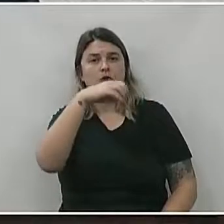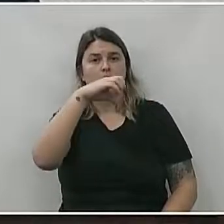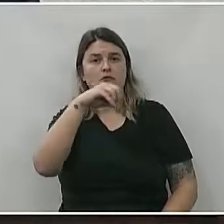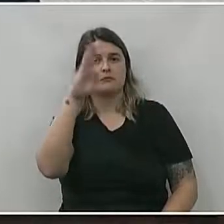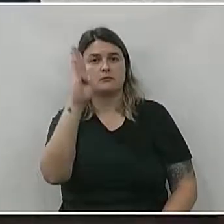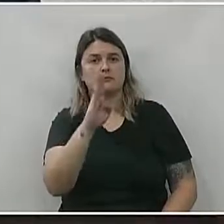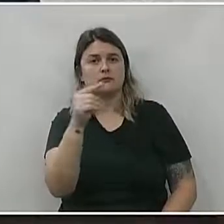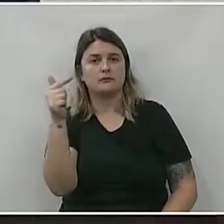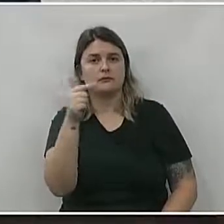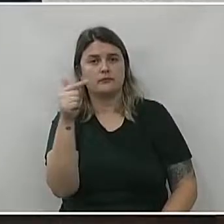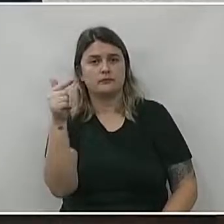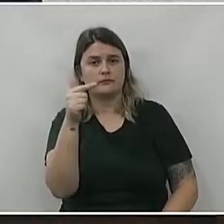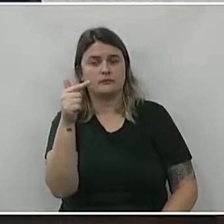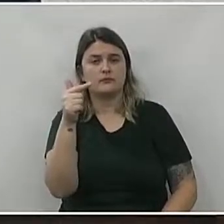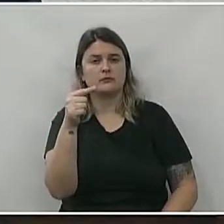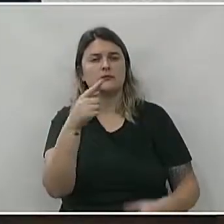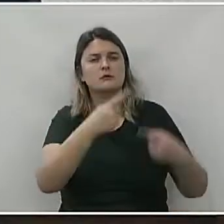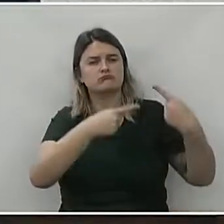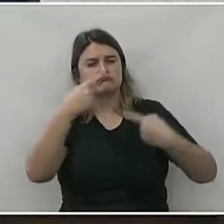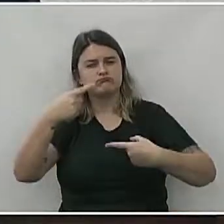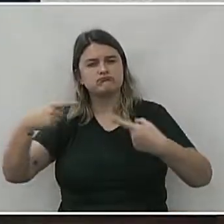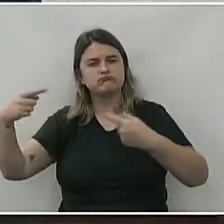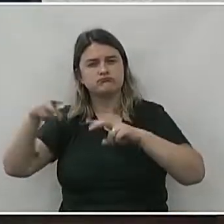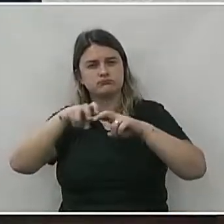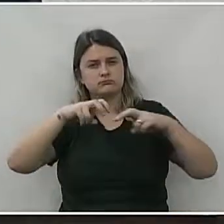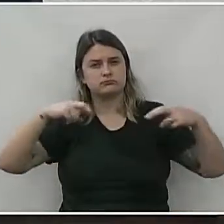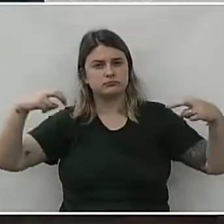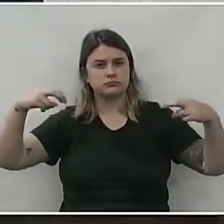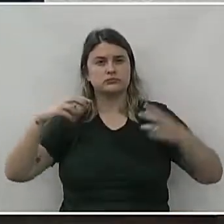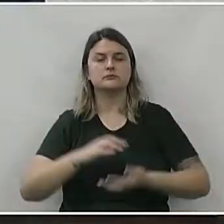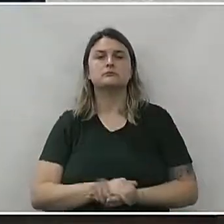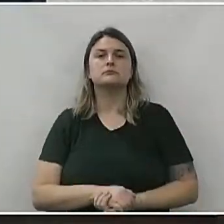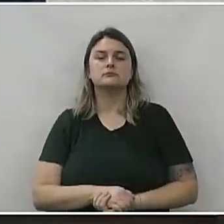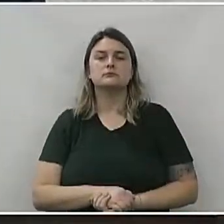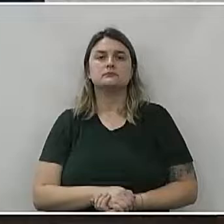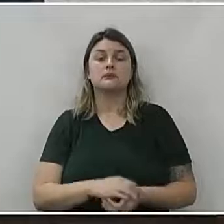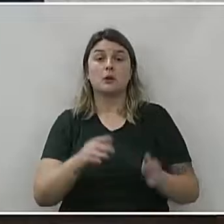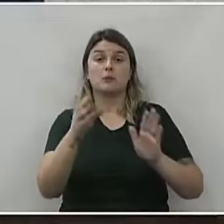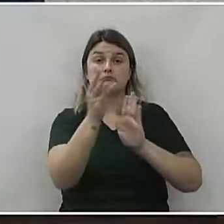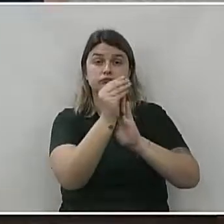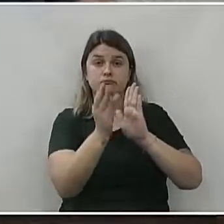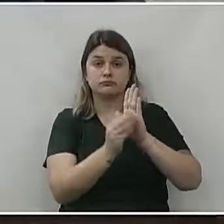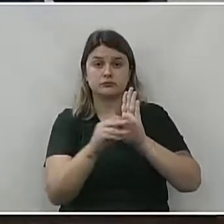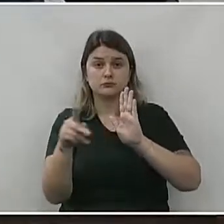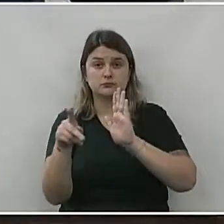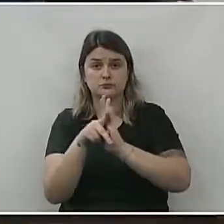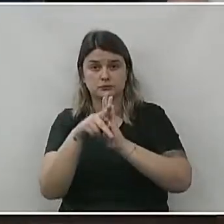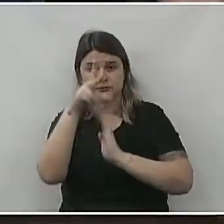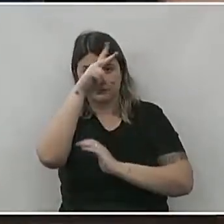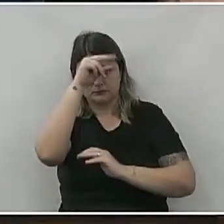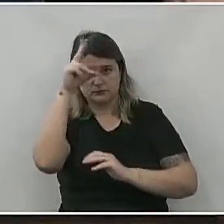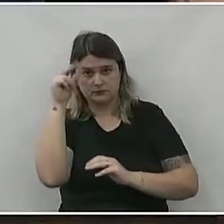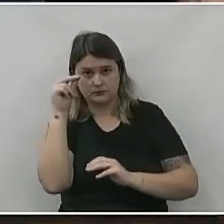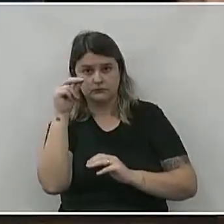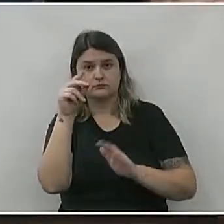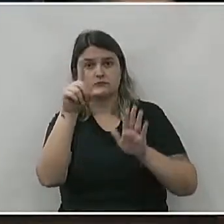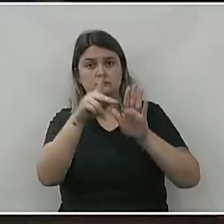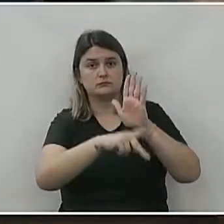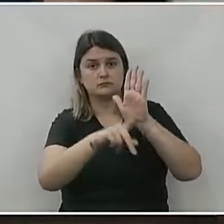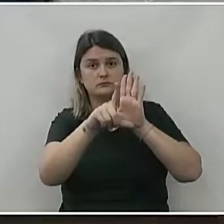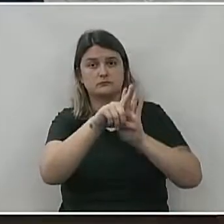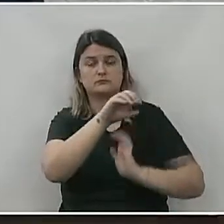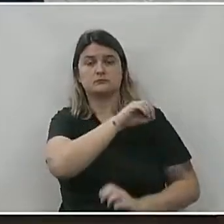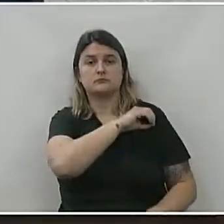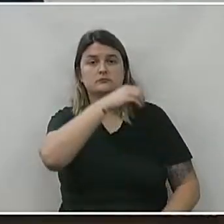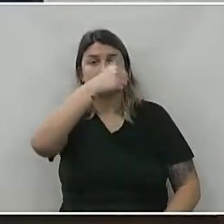19 de 2022 para apreciação do plenário. Matéria do Executivo, projeto de lei ordinária de